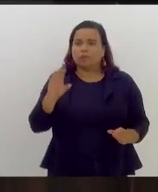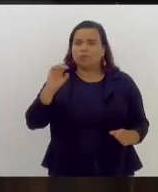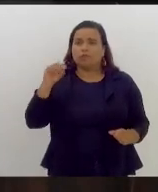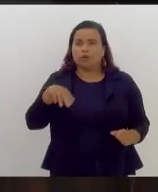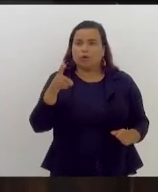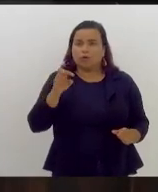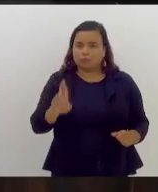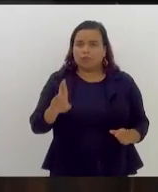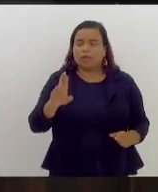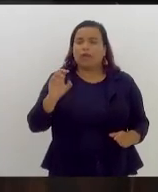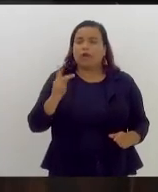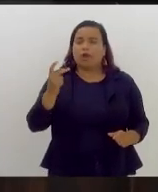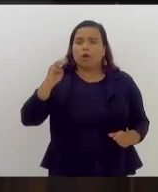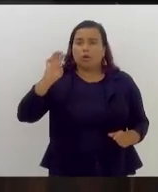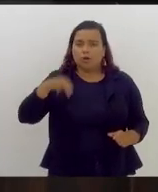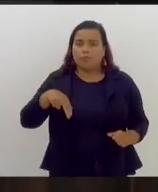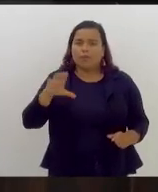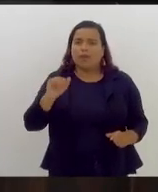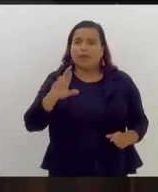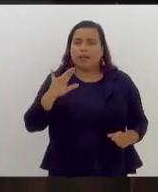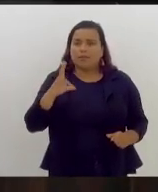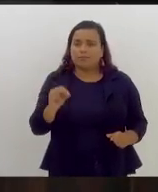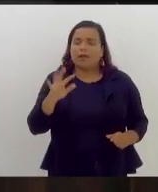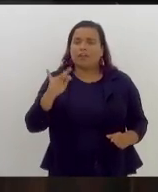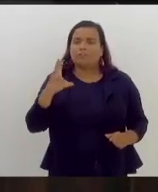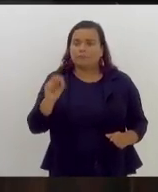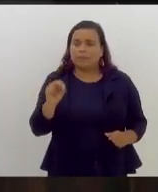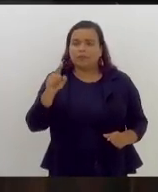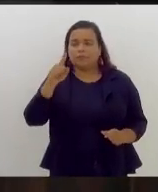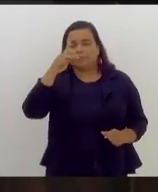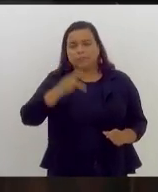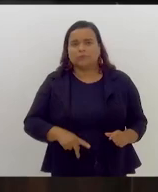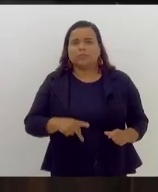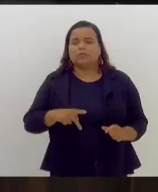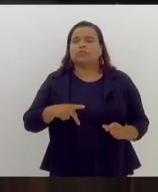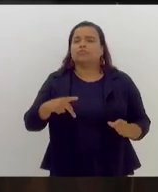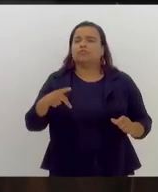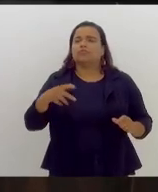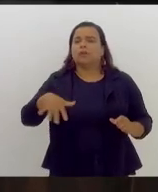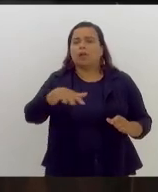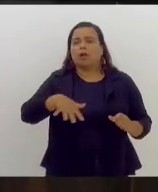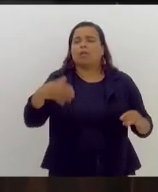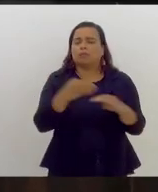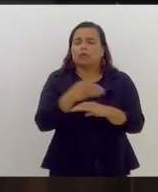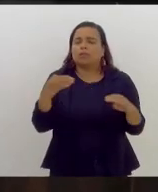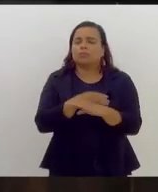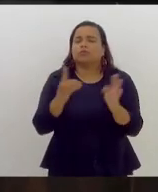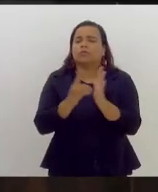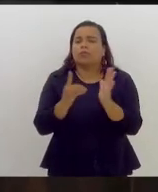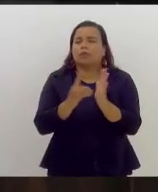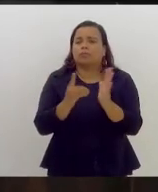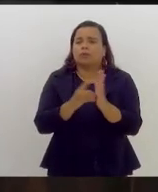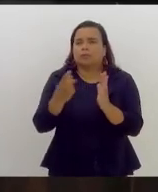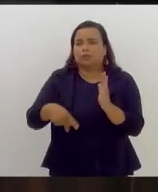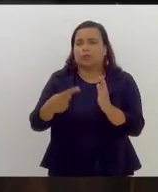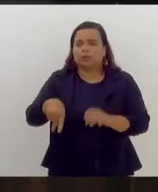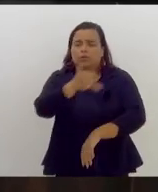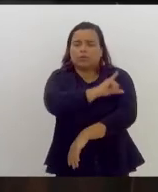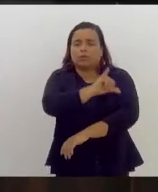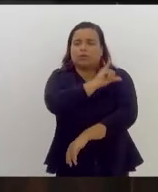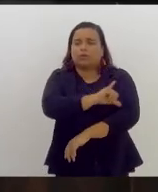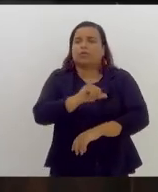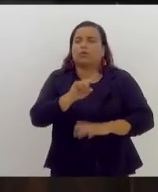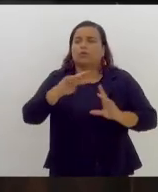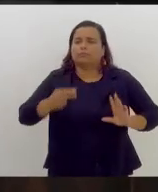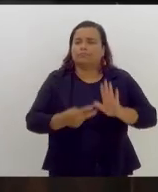Carvalho Filho, presidente do Departamento de Trânsito do Estado do Rio de Janeiro, DETRAN, um reconhecimento